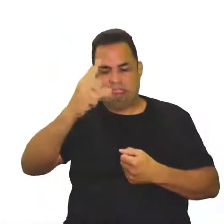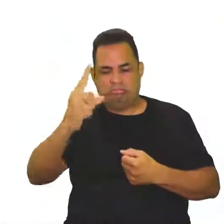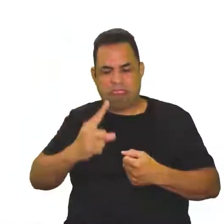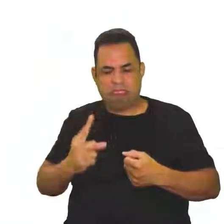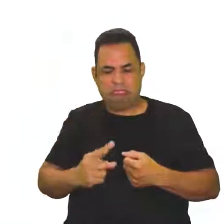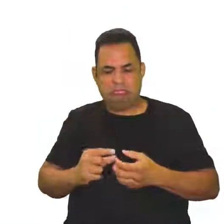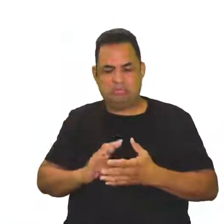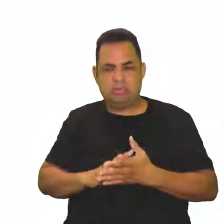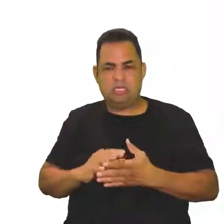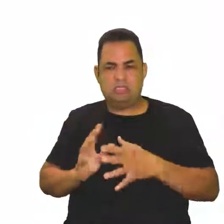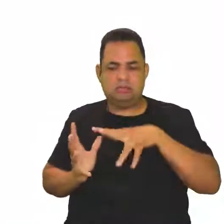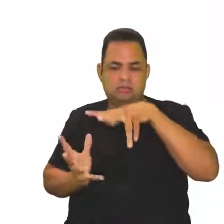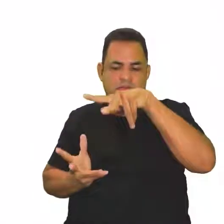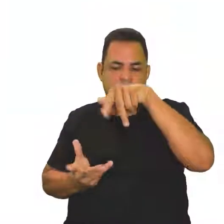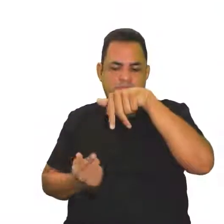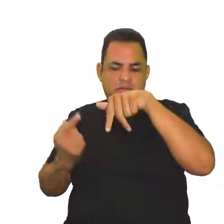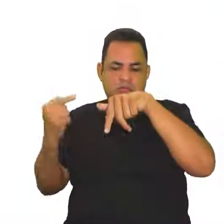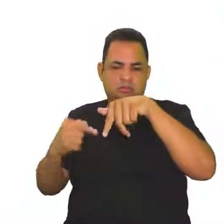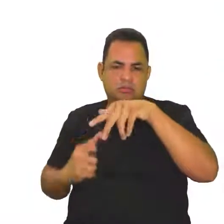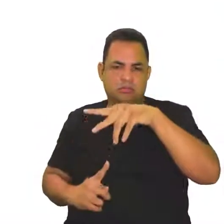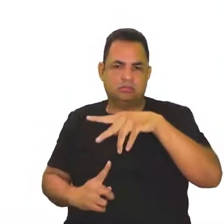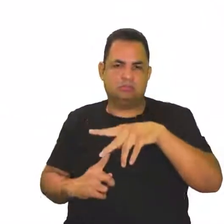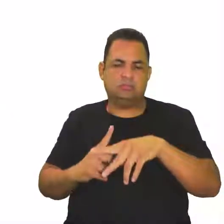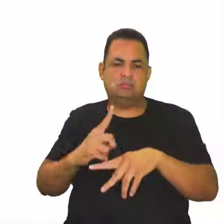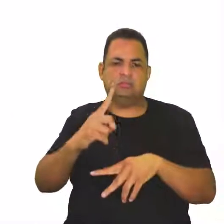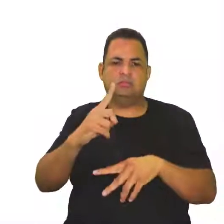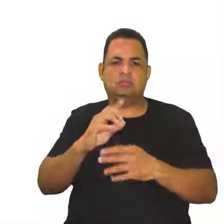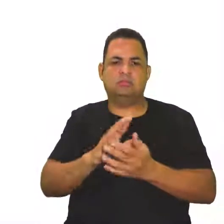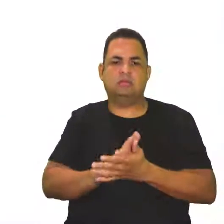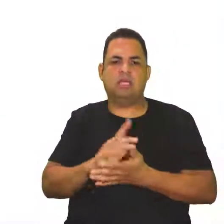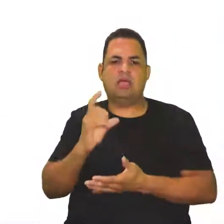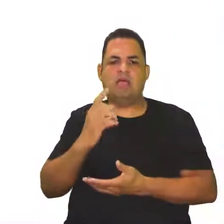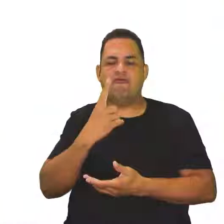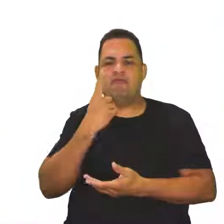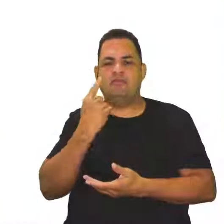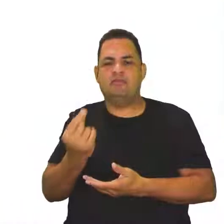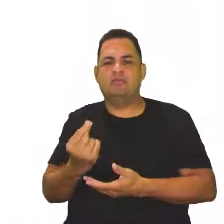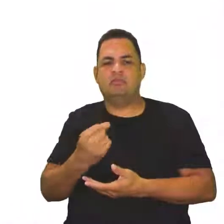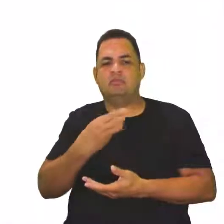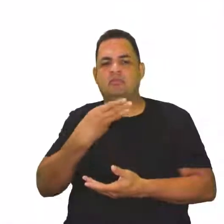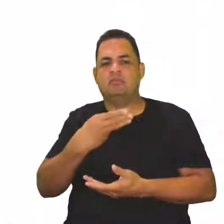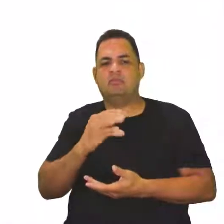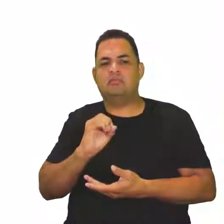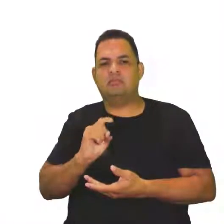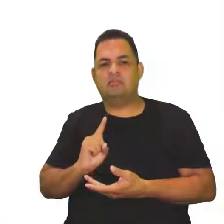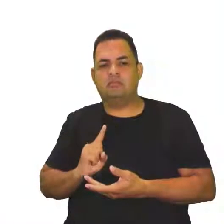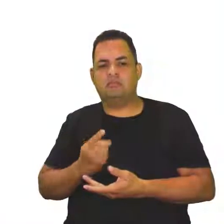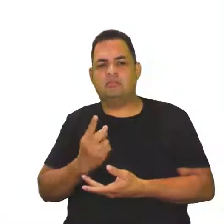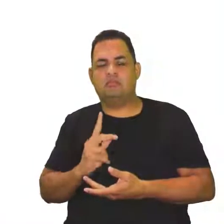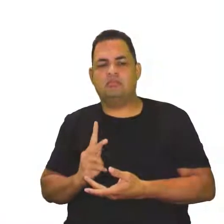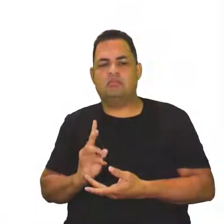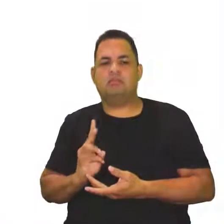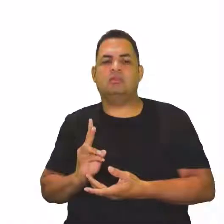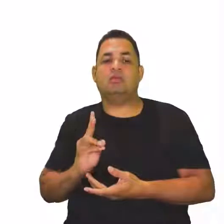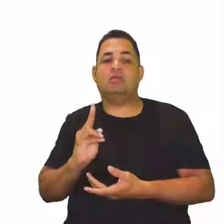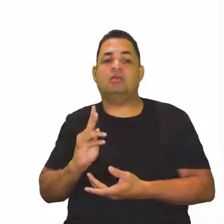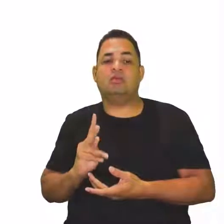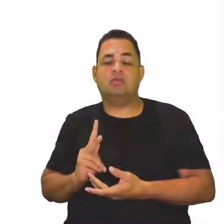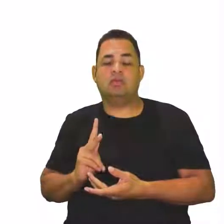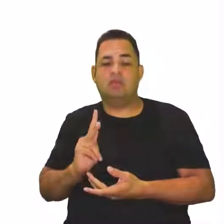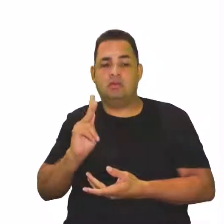para a nuvem. Tem velocidade da ordem de 30.000 km por